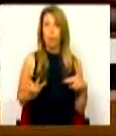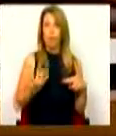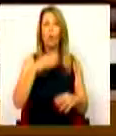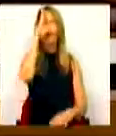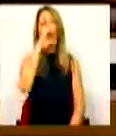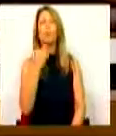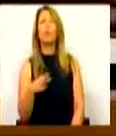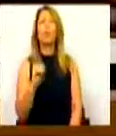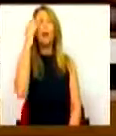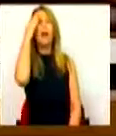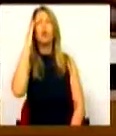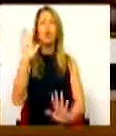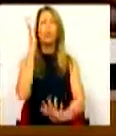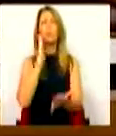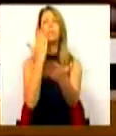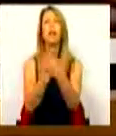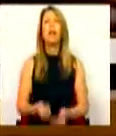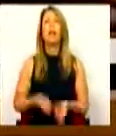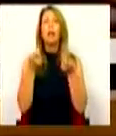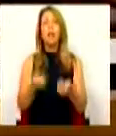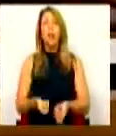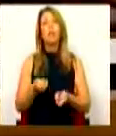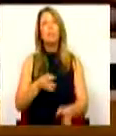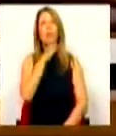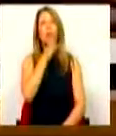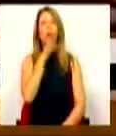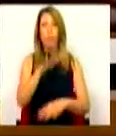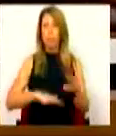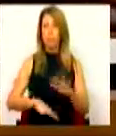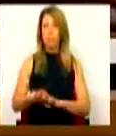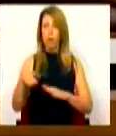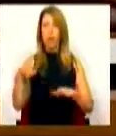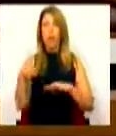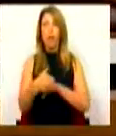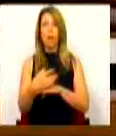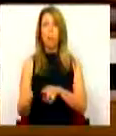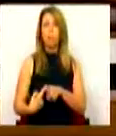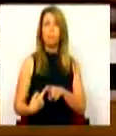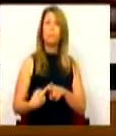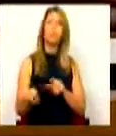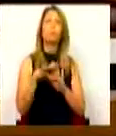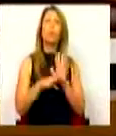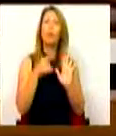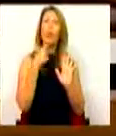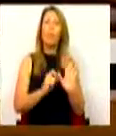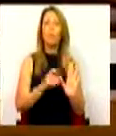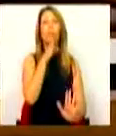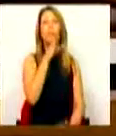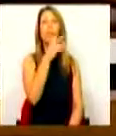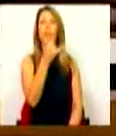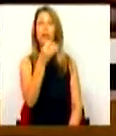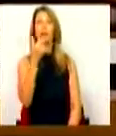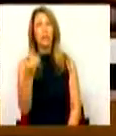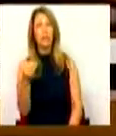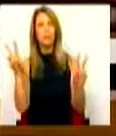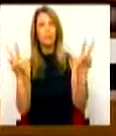dar prioridade ao investimento na ferrovia e fê-lo através de um ambicioso programa denominado Ferrovia 2020, que